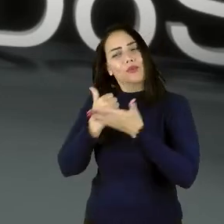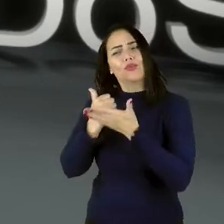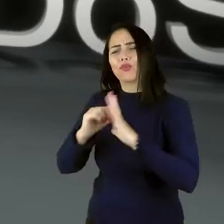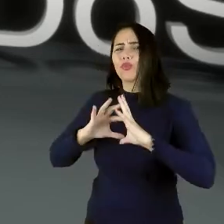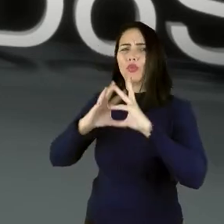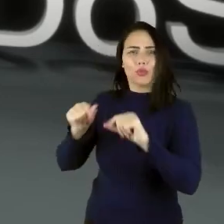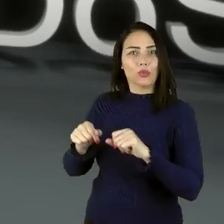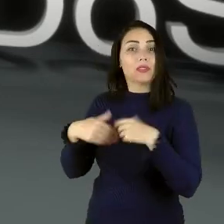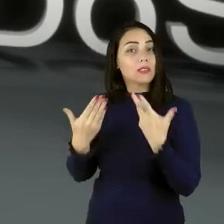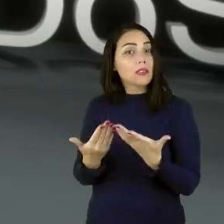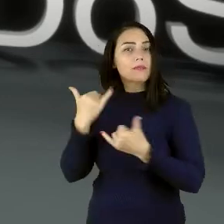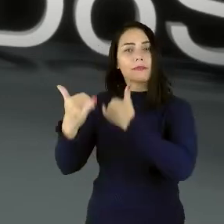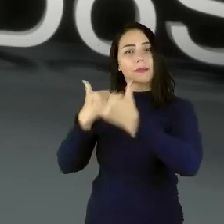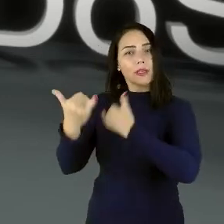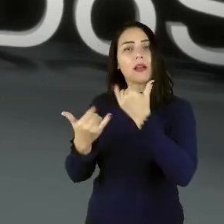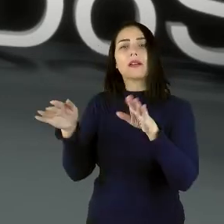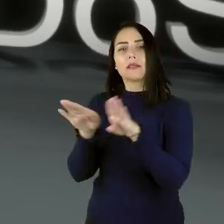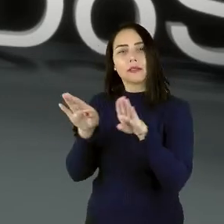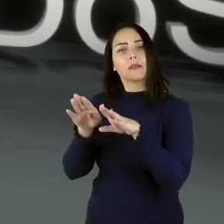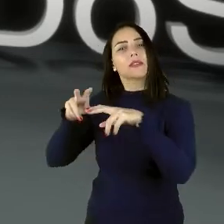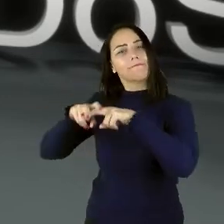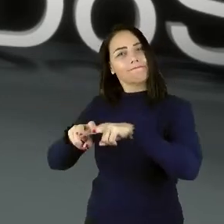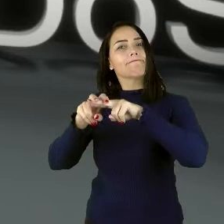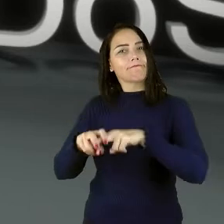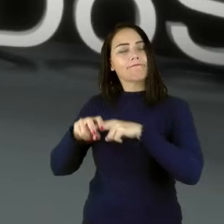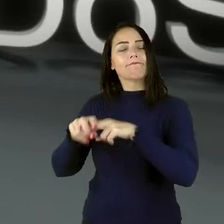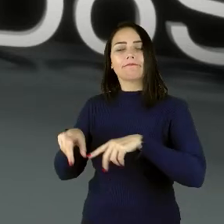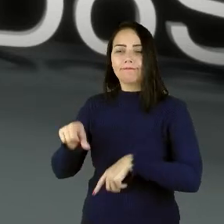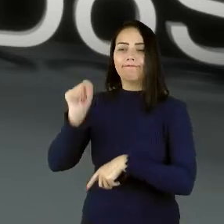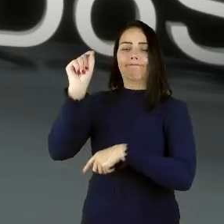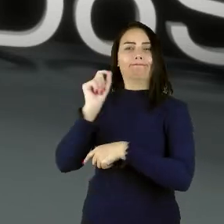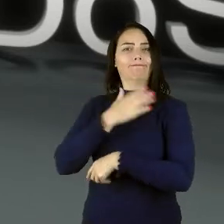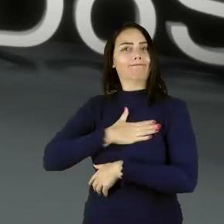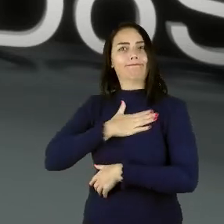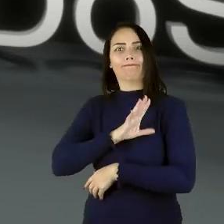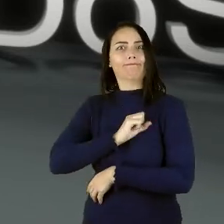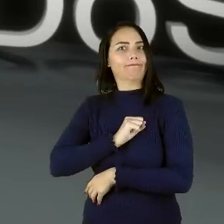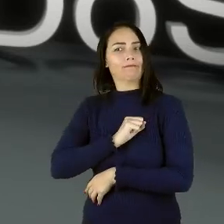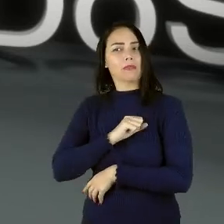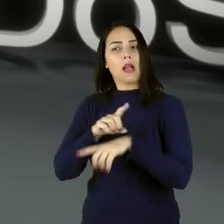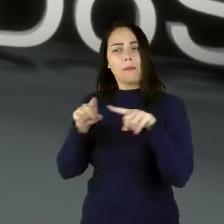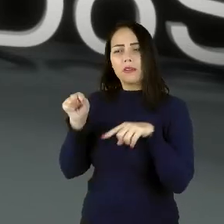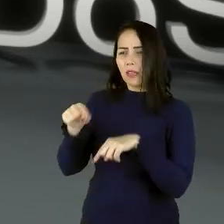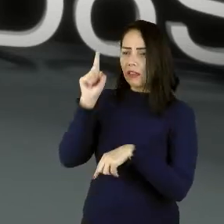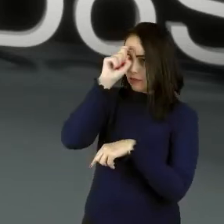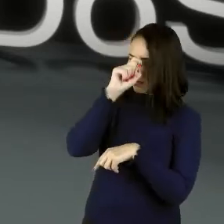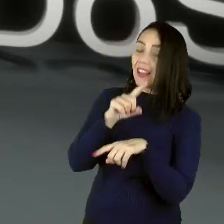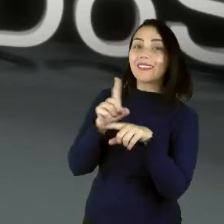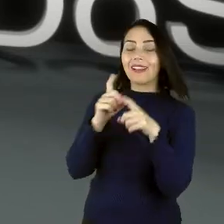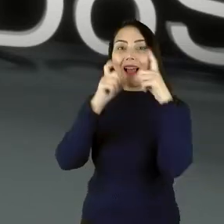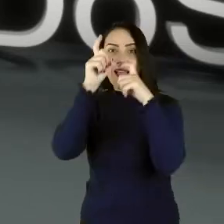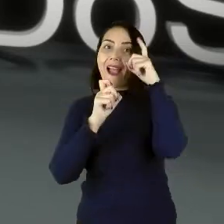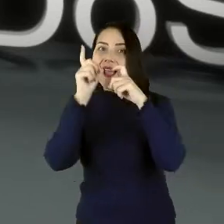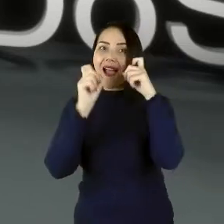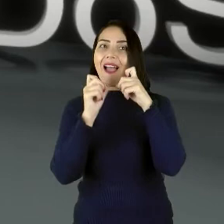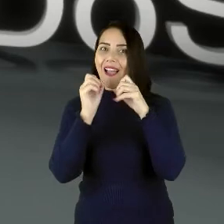tudo, inclusive para brincar no seu brinquedo preferido. Apesar de todas as dificuldades, Karina se expressava